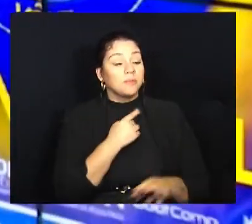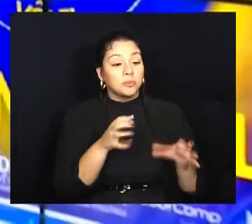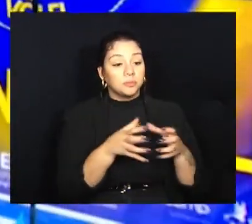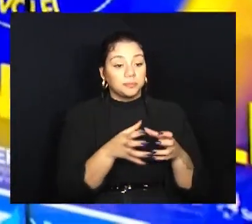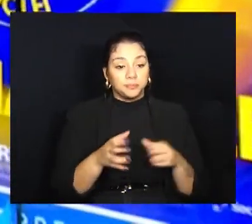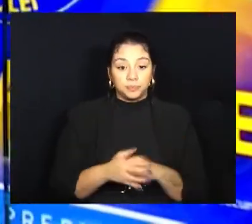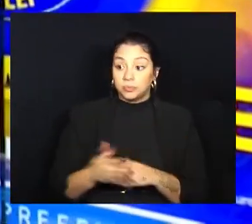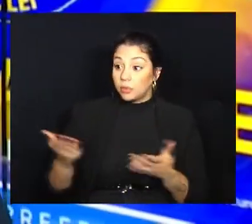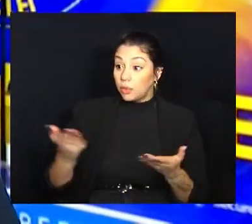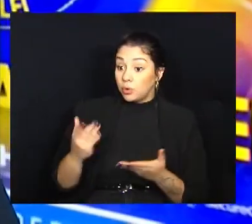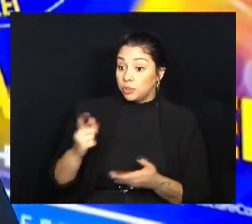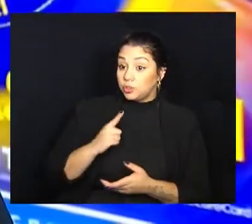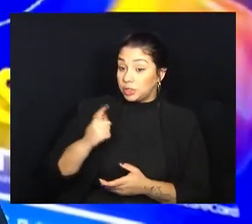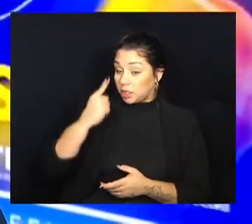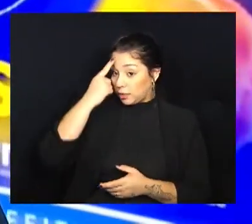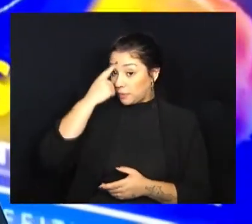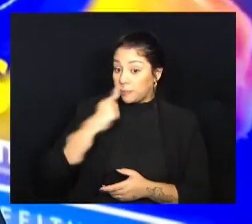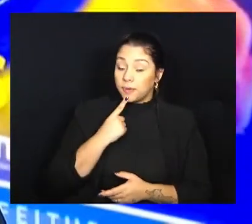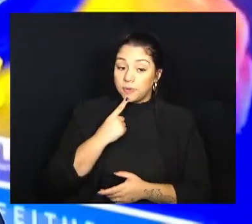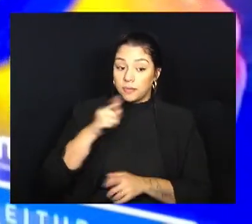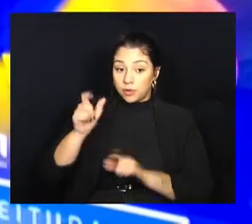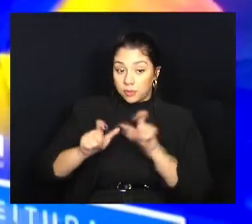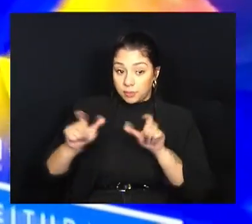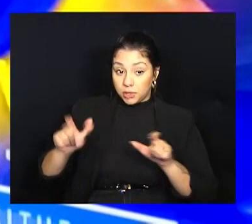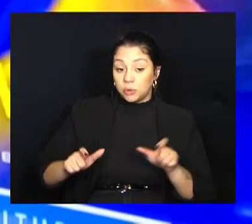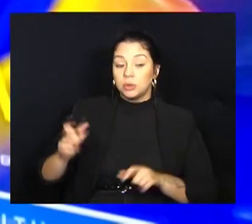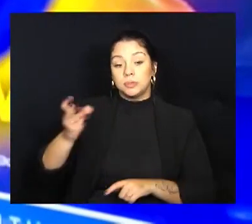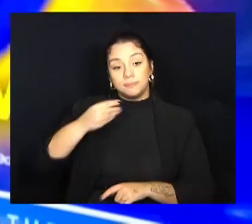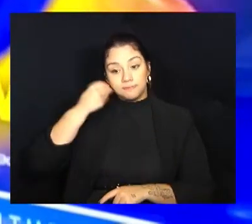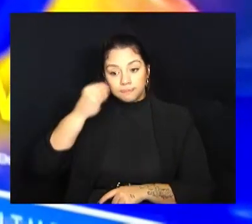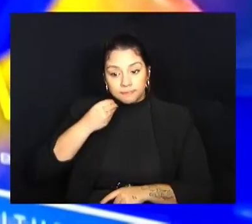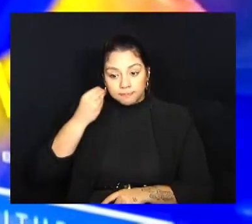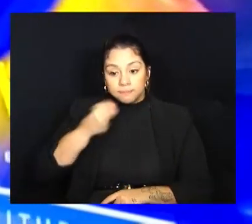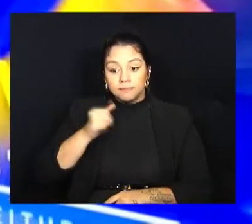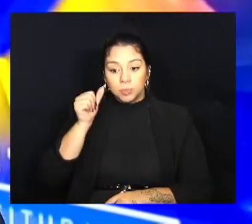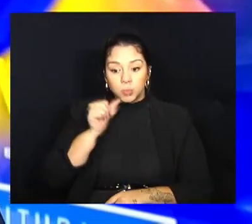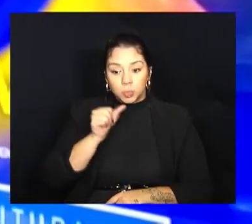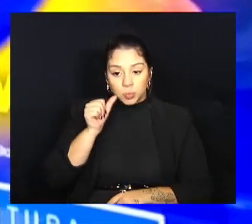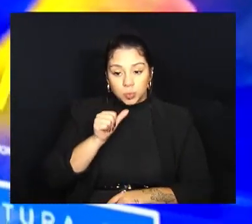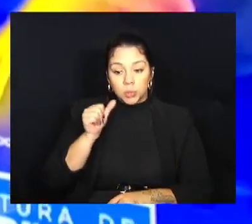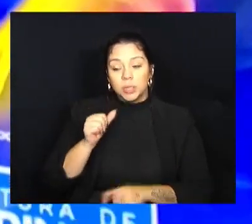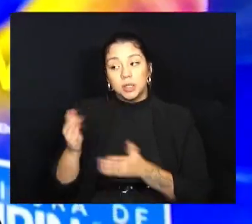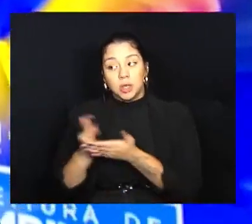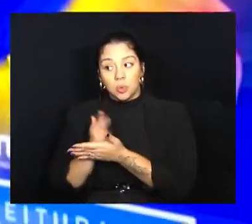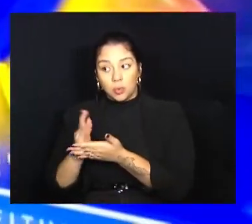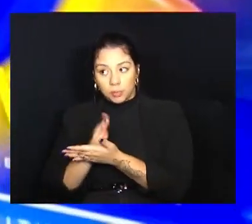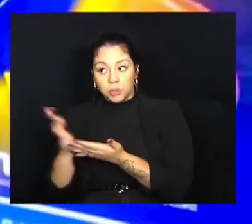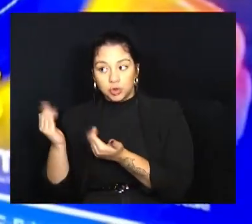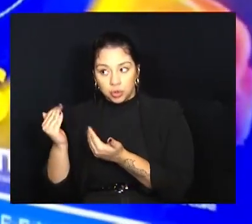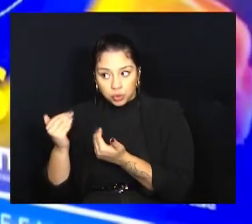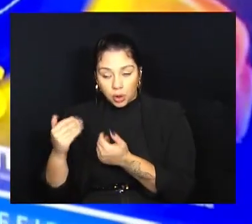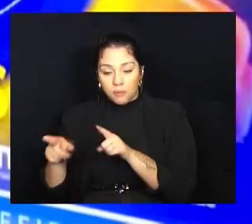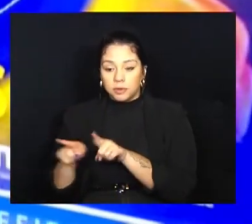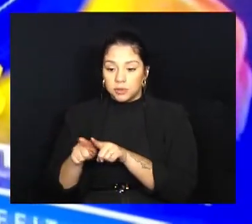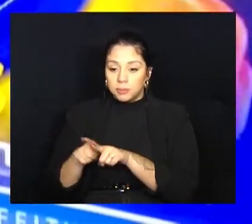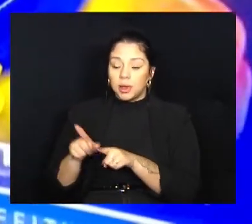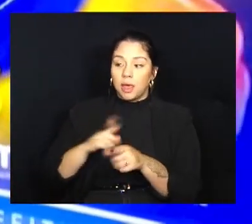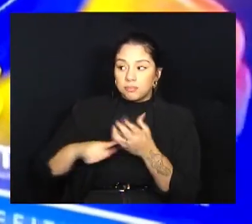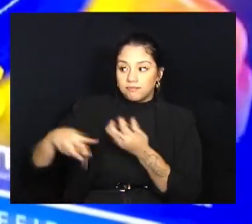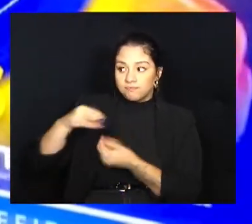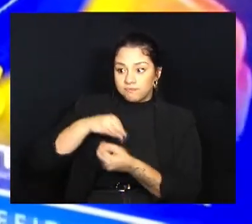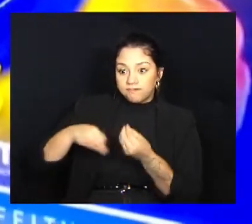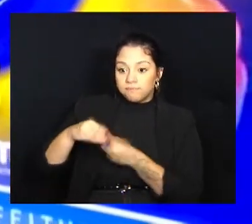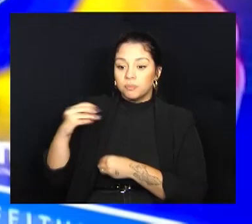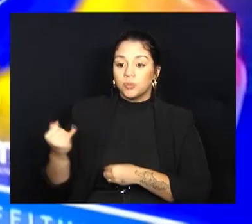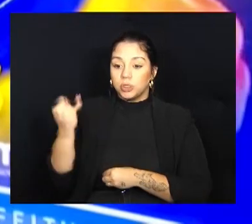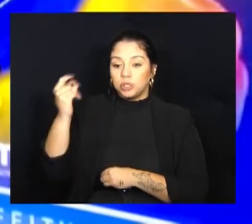temos um perfil com jogadoras experientes e algumas jogadoras mais jovens, né? Então eu acho que essa mescla é importante para a